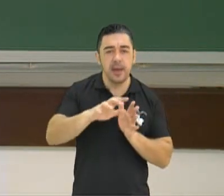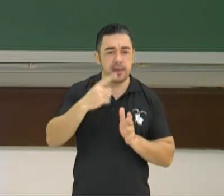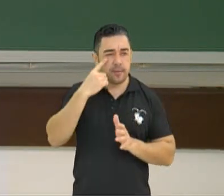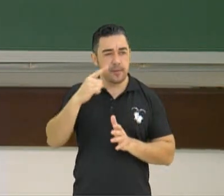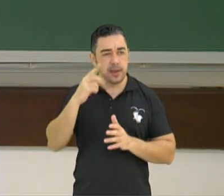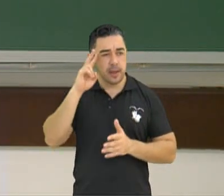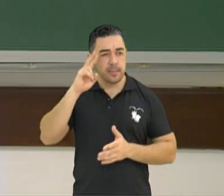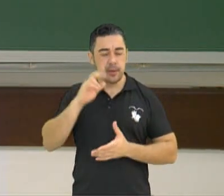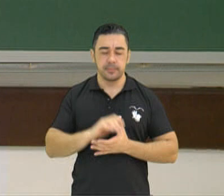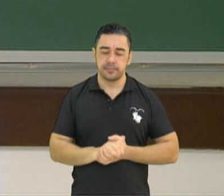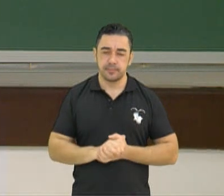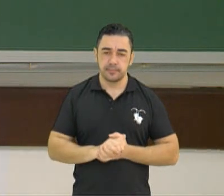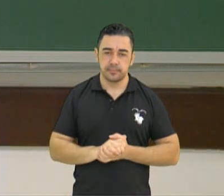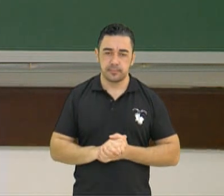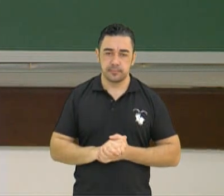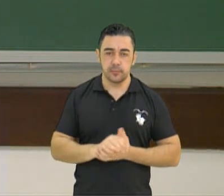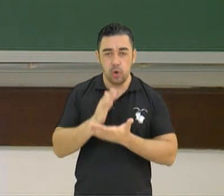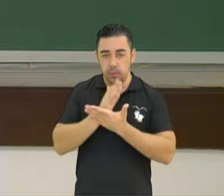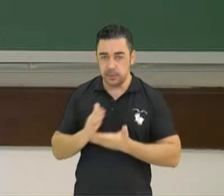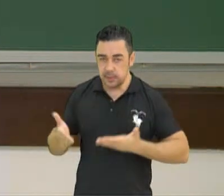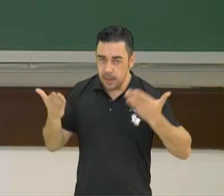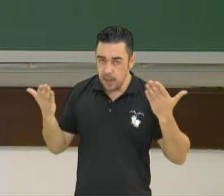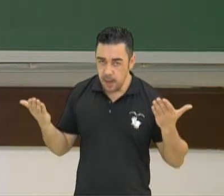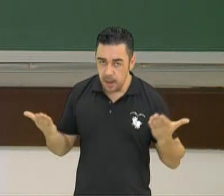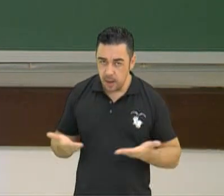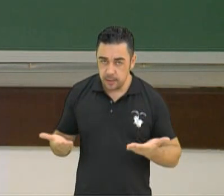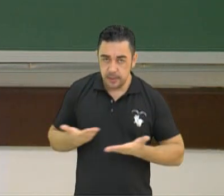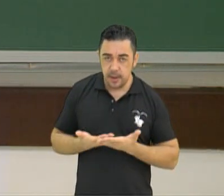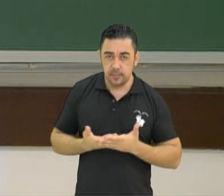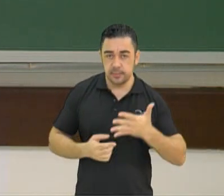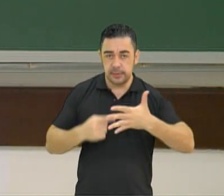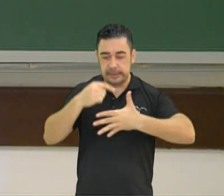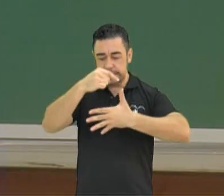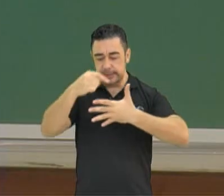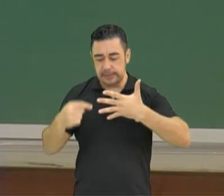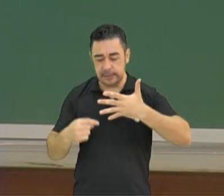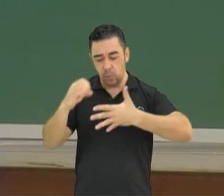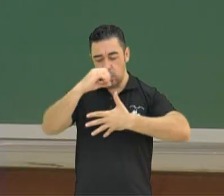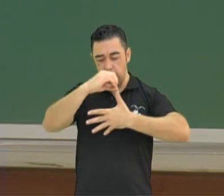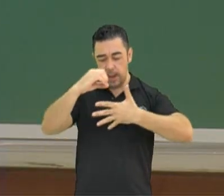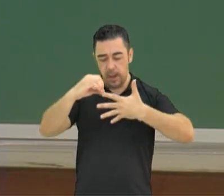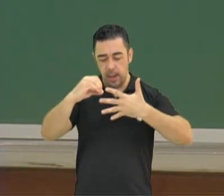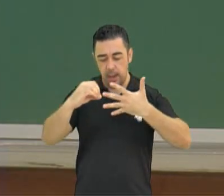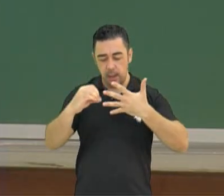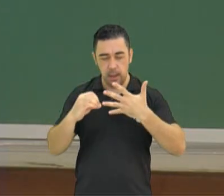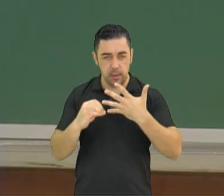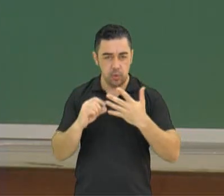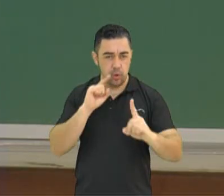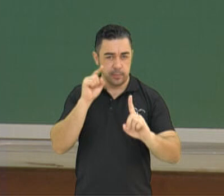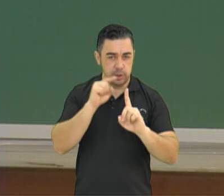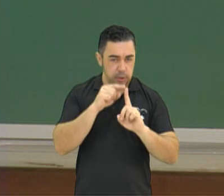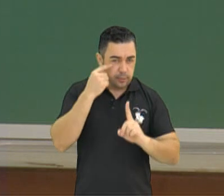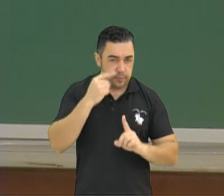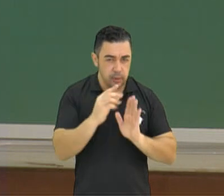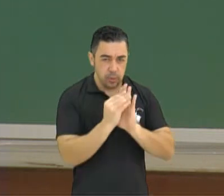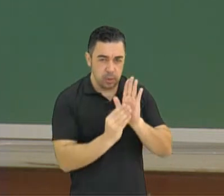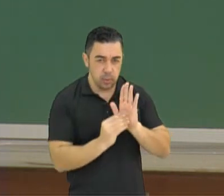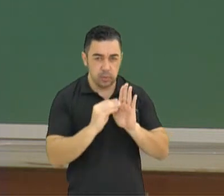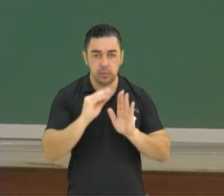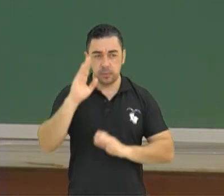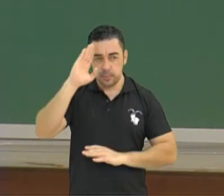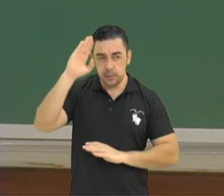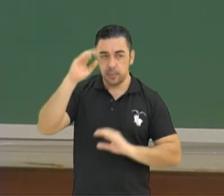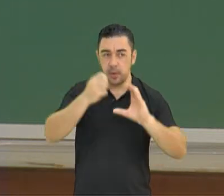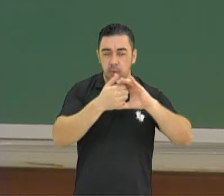reino. Então, começando aqui, aula de hoje, 5 reinos. Objetivo, revisar os conteúdos, as características